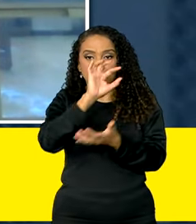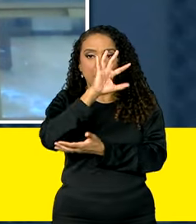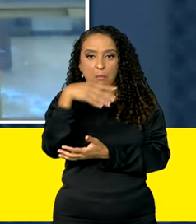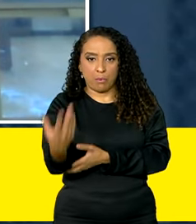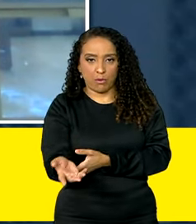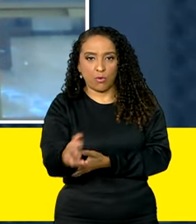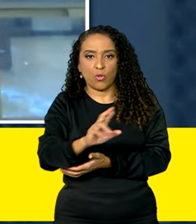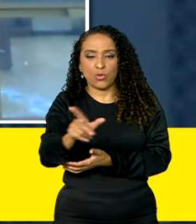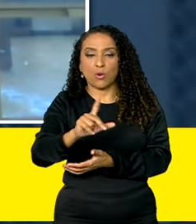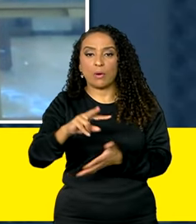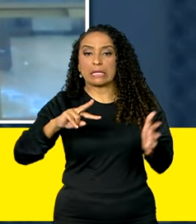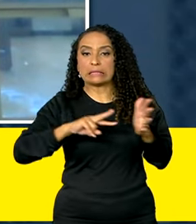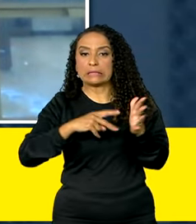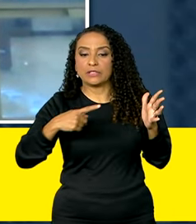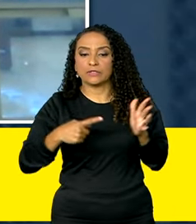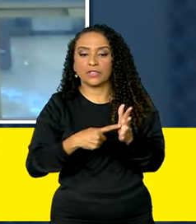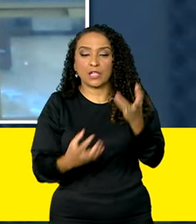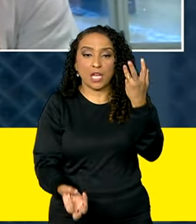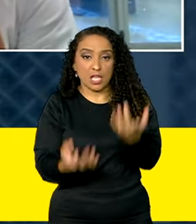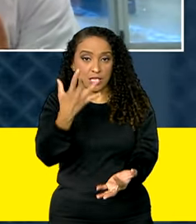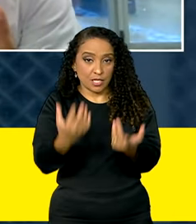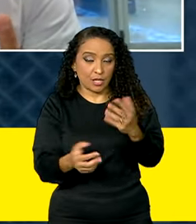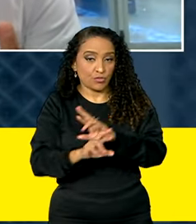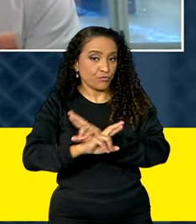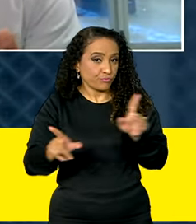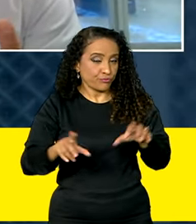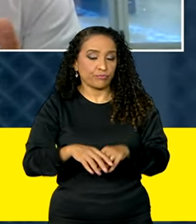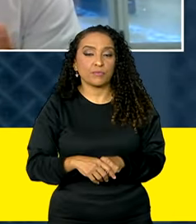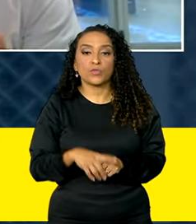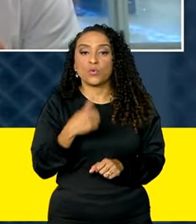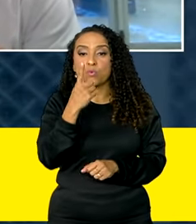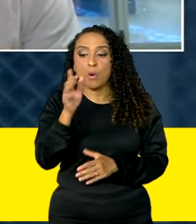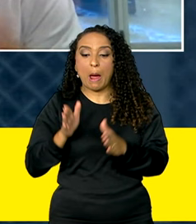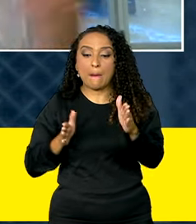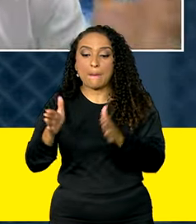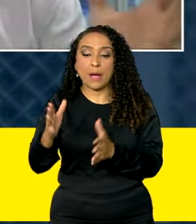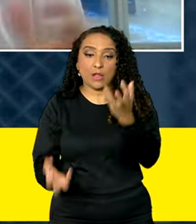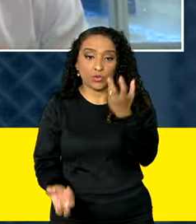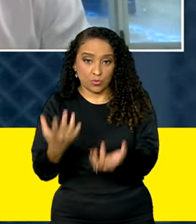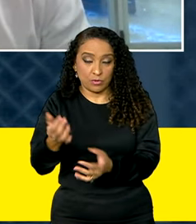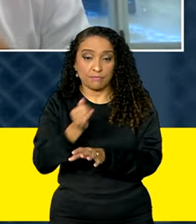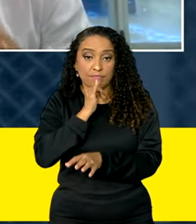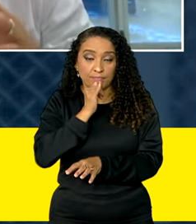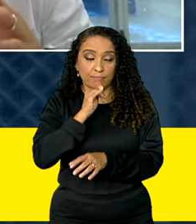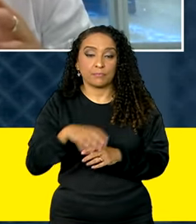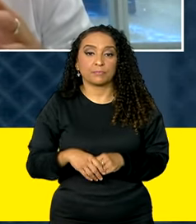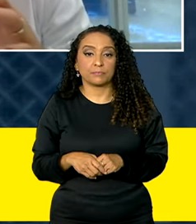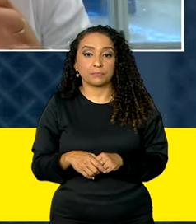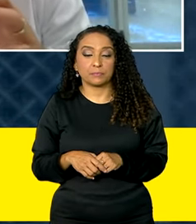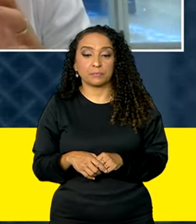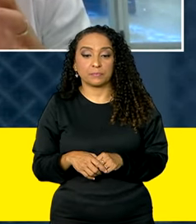desmatamento não é sinônimo de incêndios. Uma parte dos incêndios, por exemplo,